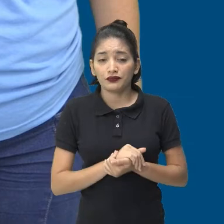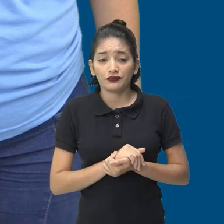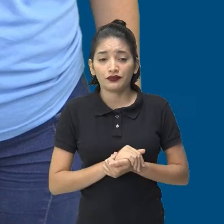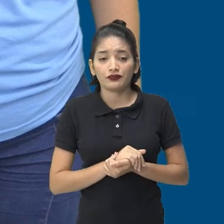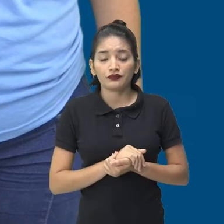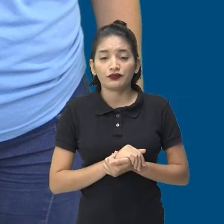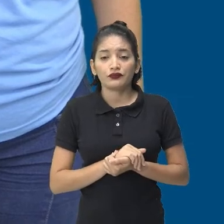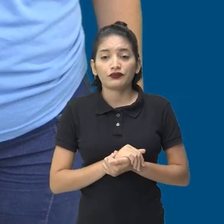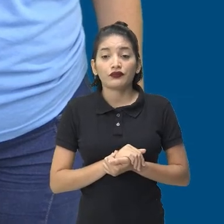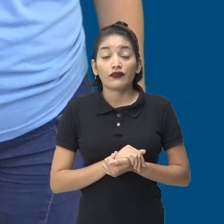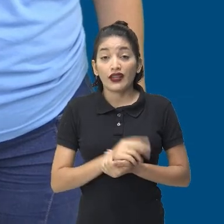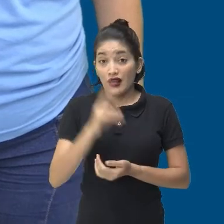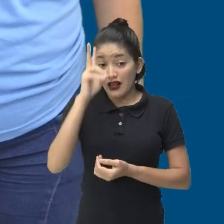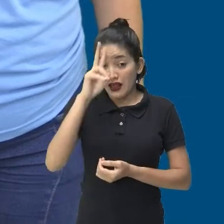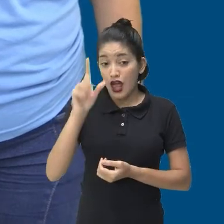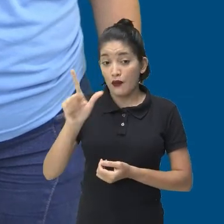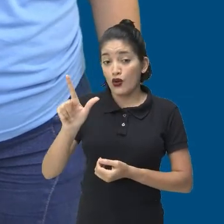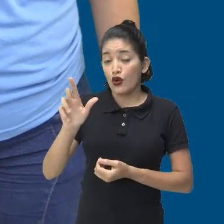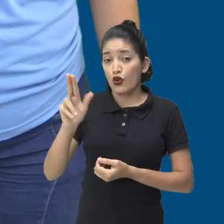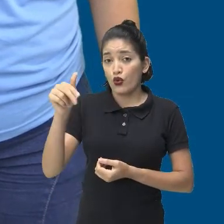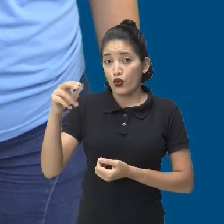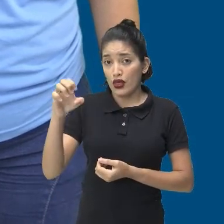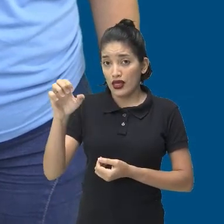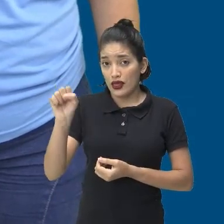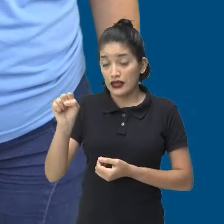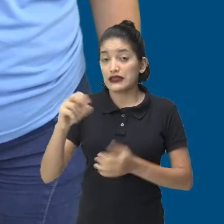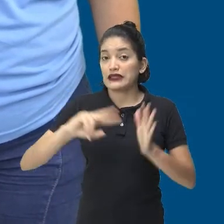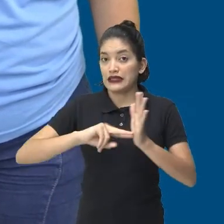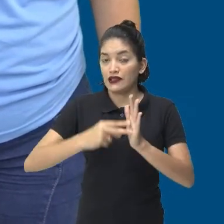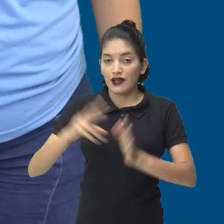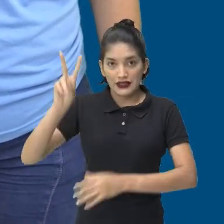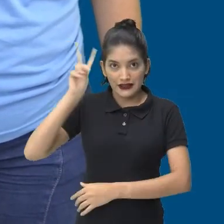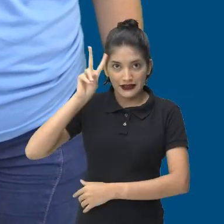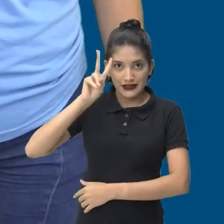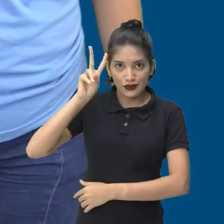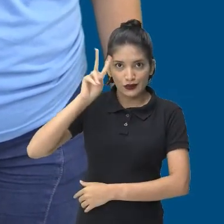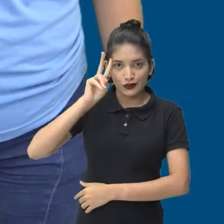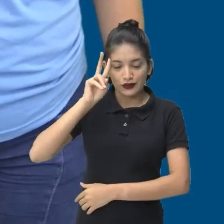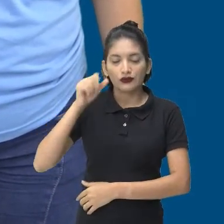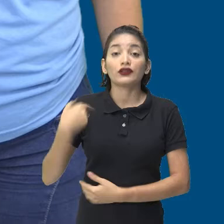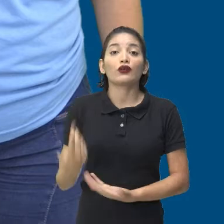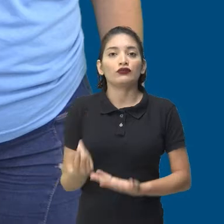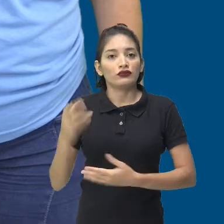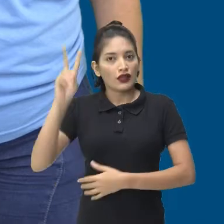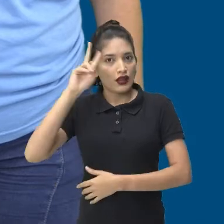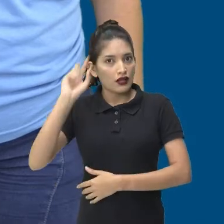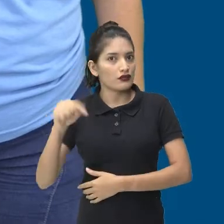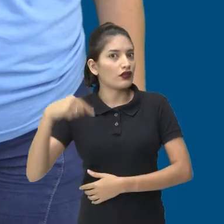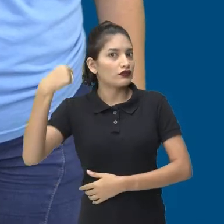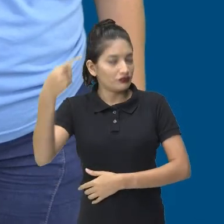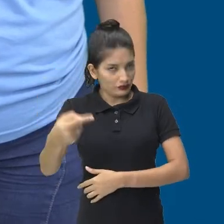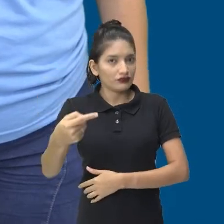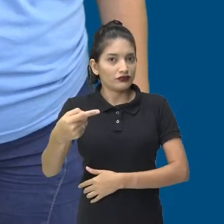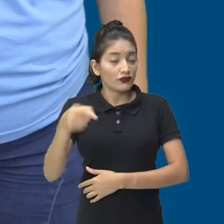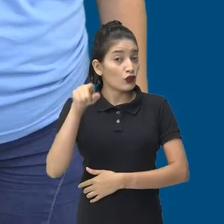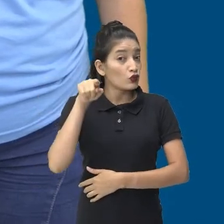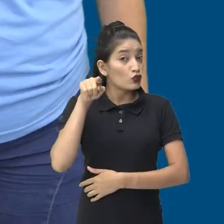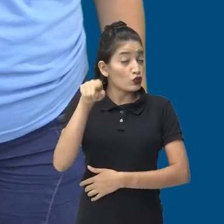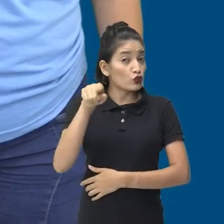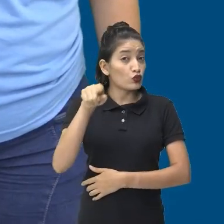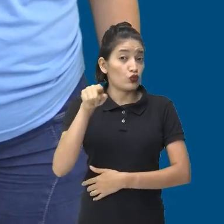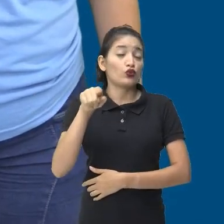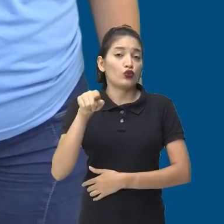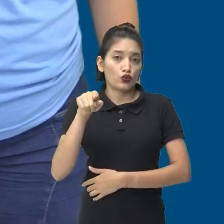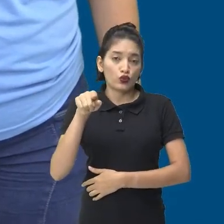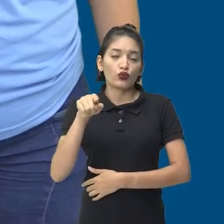Que lembre-se, lunes significa segunda-feira. Então, na segunda-feira que vem, tu irás, porque eu